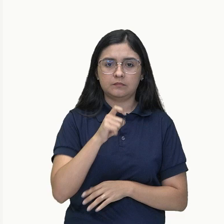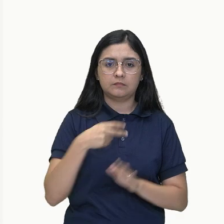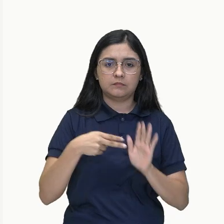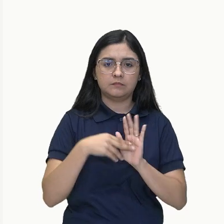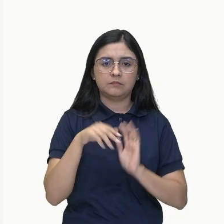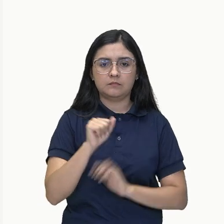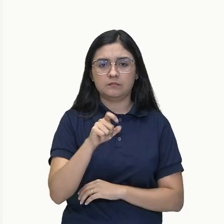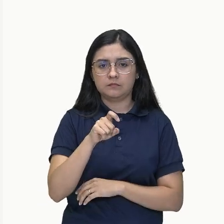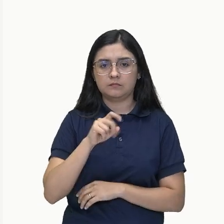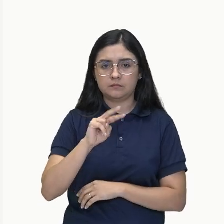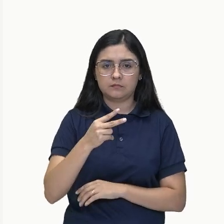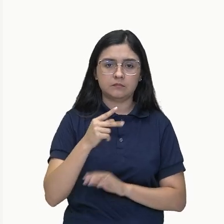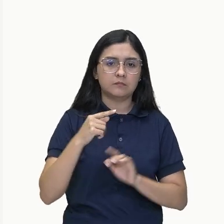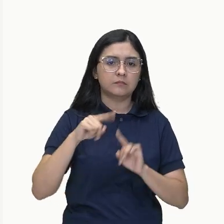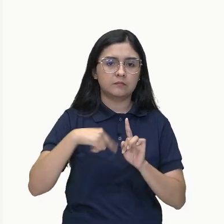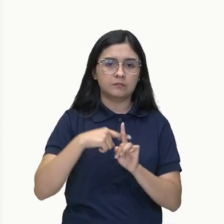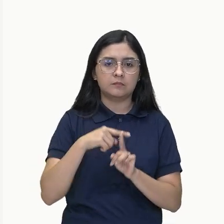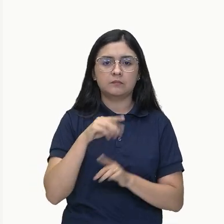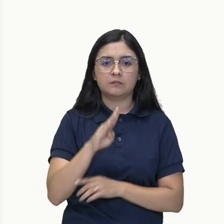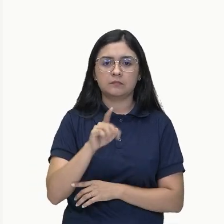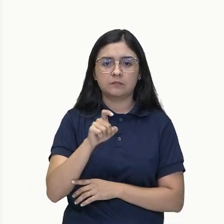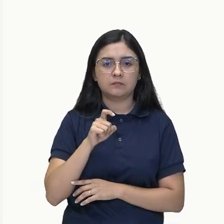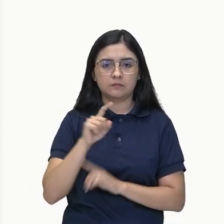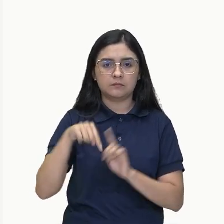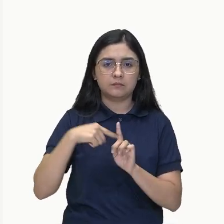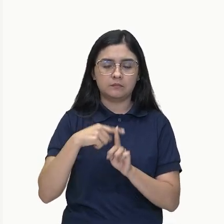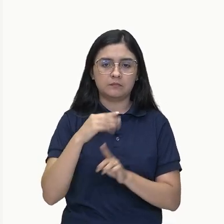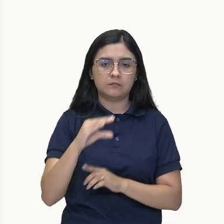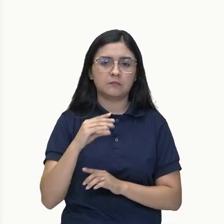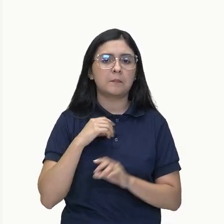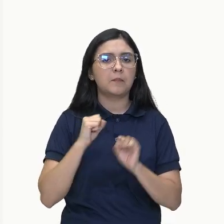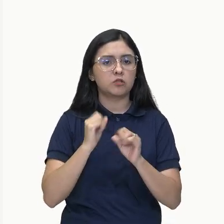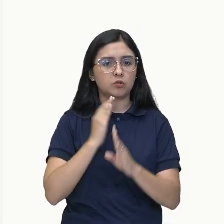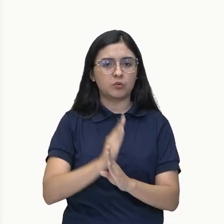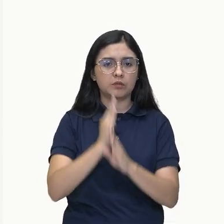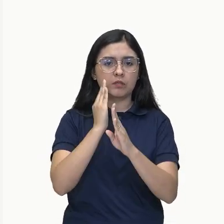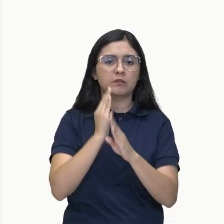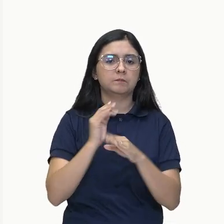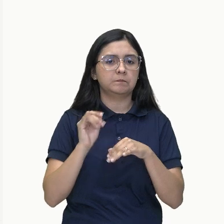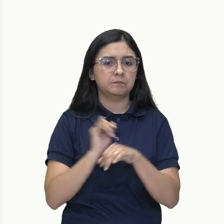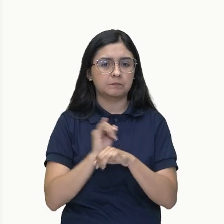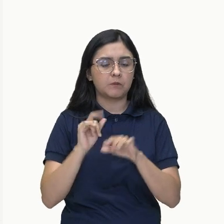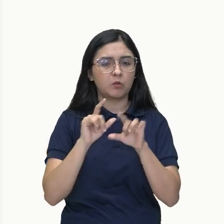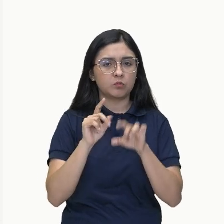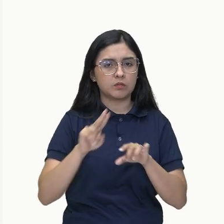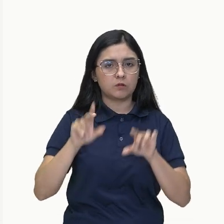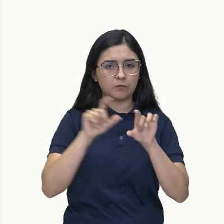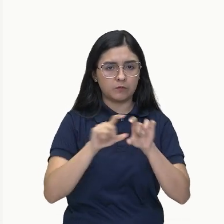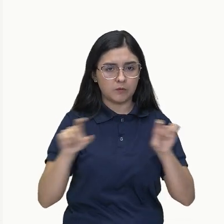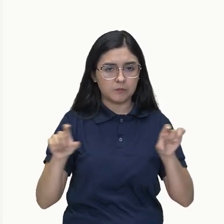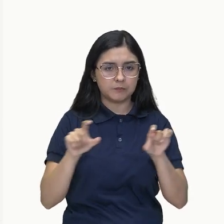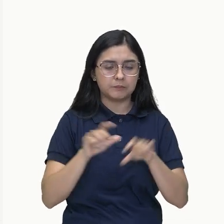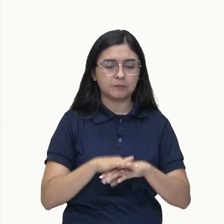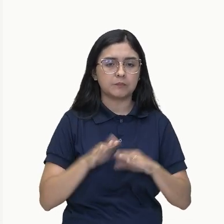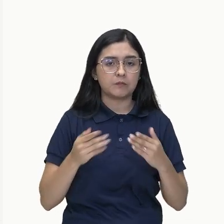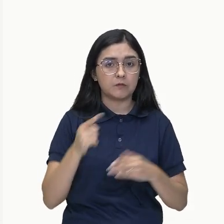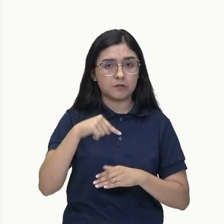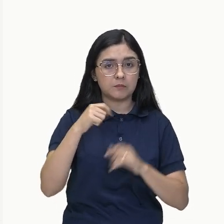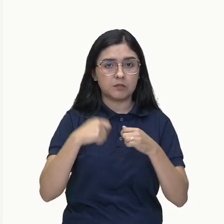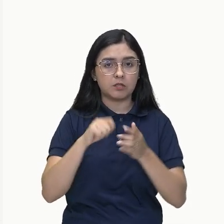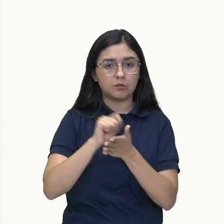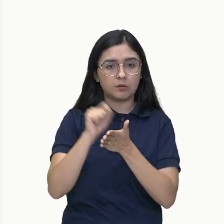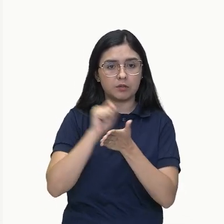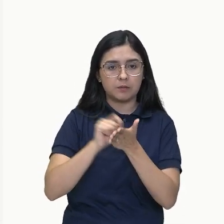c, podem ser encontradas através das seguintes fórmulas. Então, isso aqui eu quero que você anote,